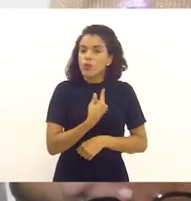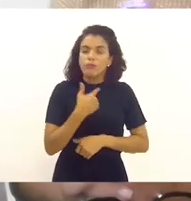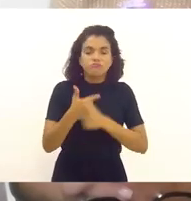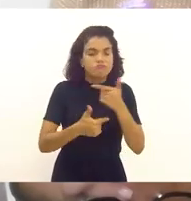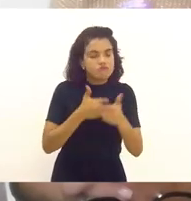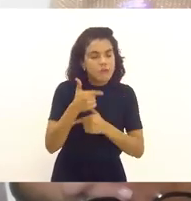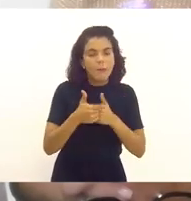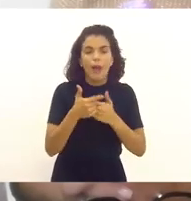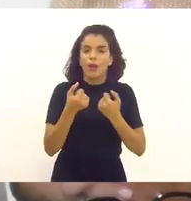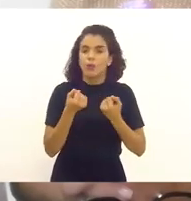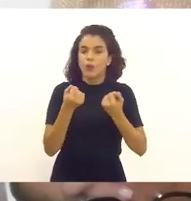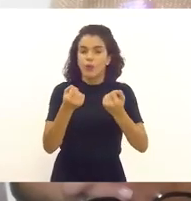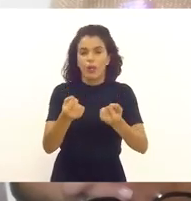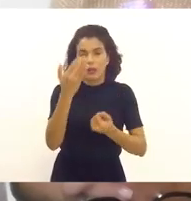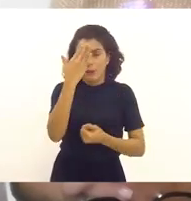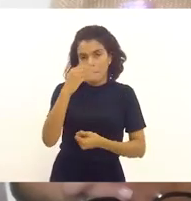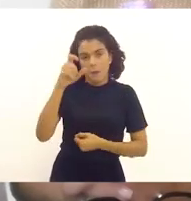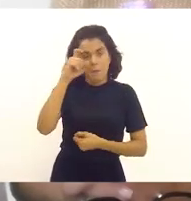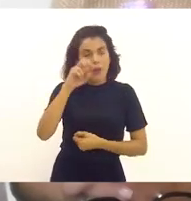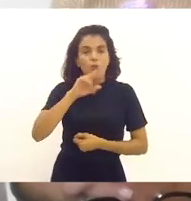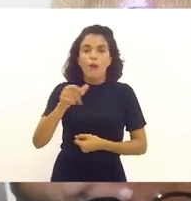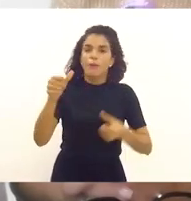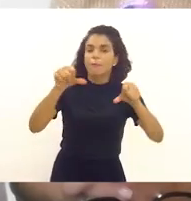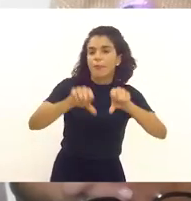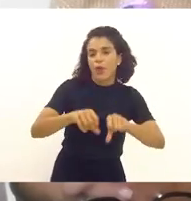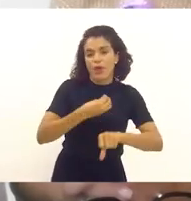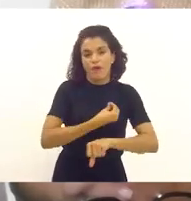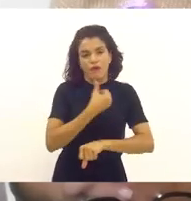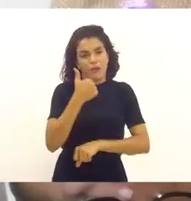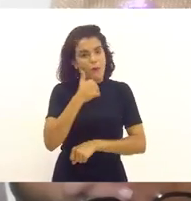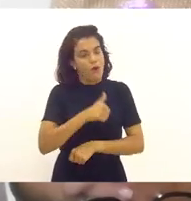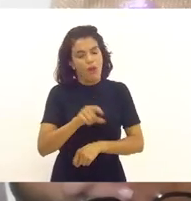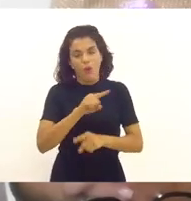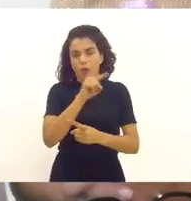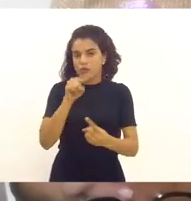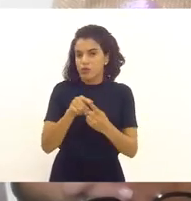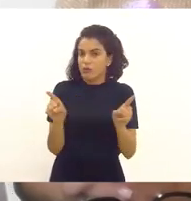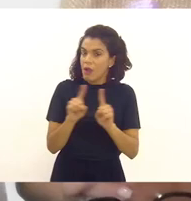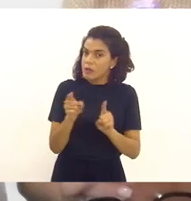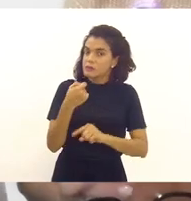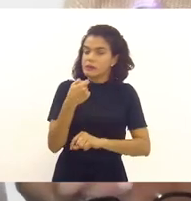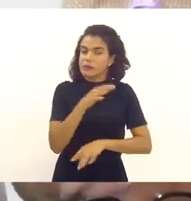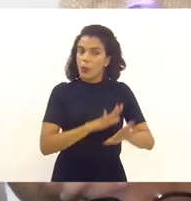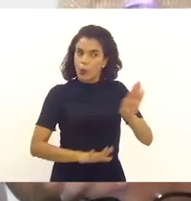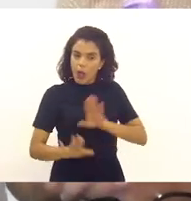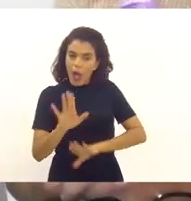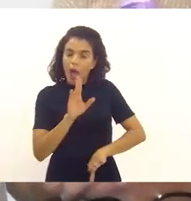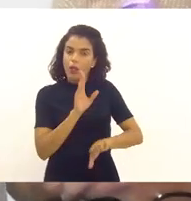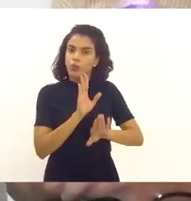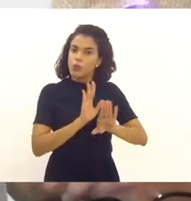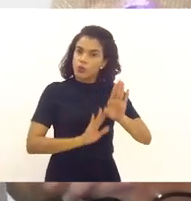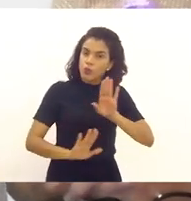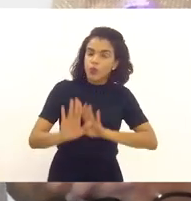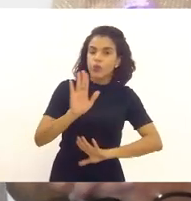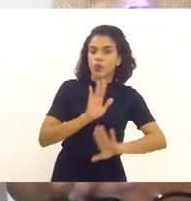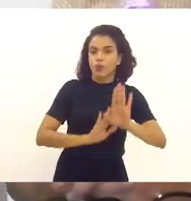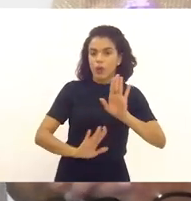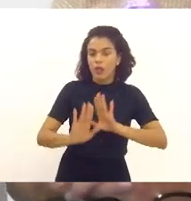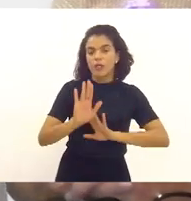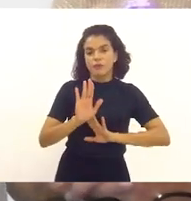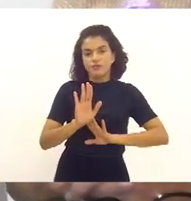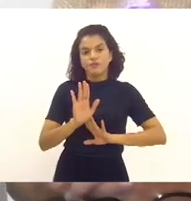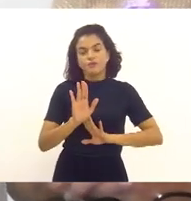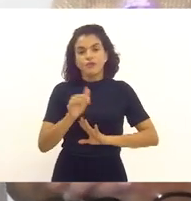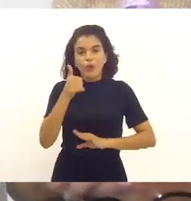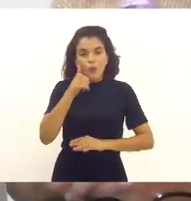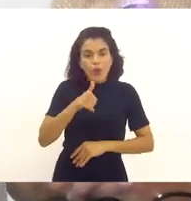da Patrulha ele nunca pode vir para piorar a vida dessa uma mulher Então a gente tem muito cuidado muito zelo quando a gente lida com as mulheres que estão